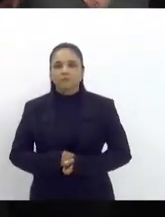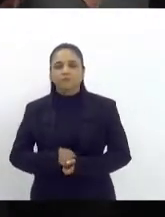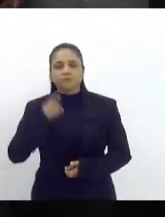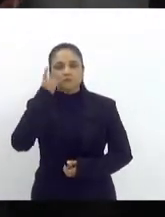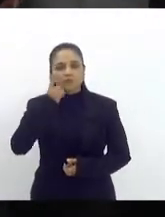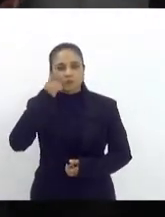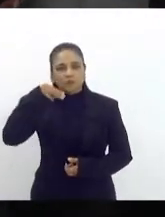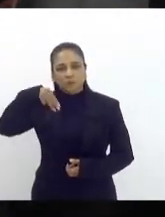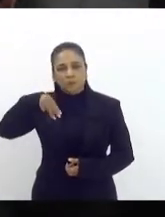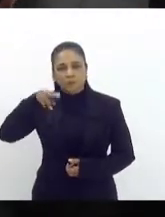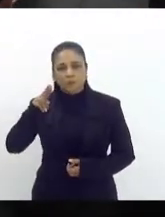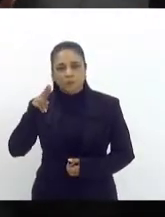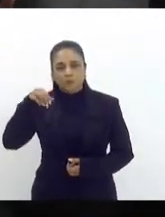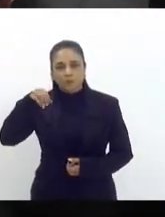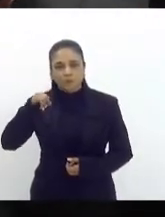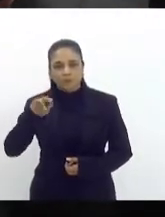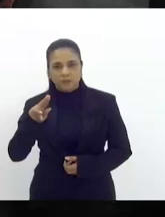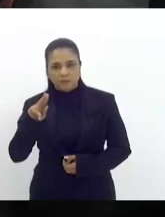Deputado Munir Neto.